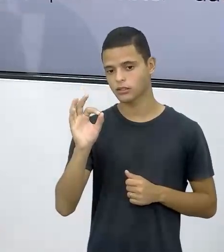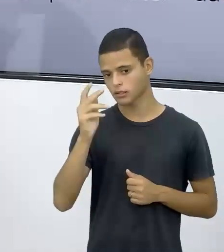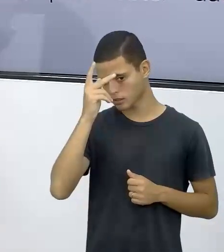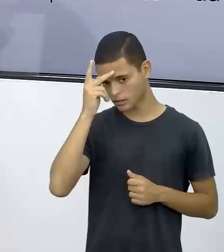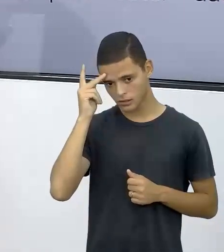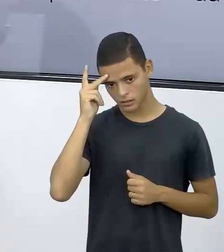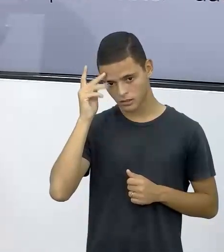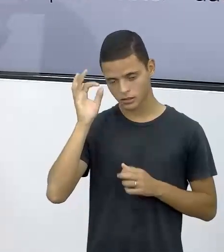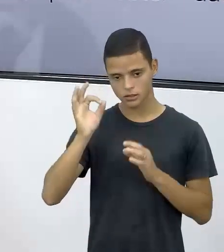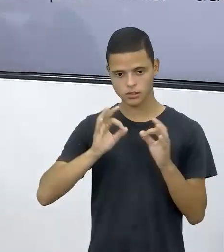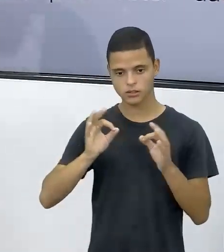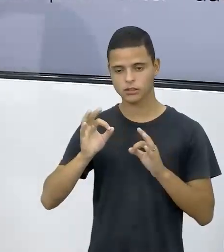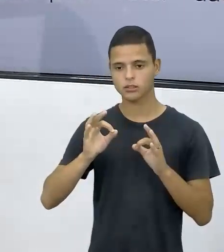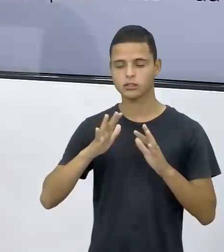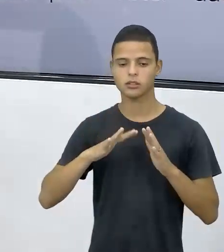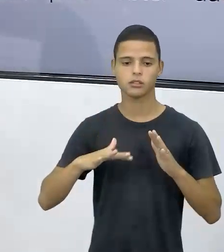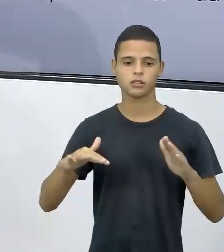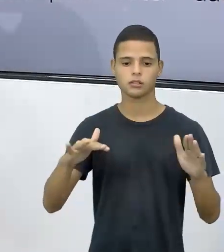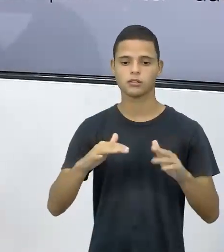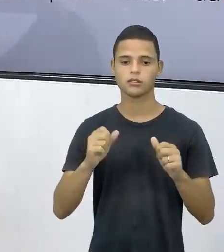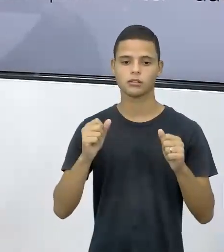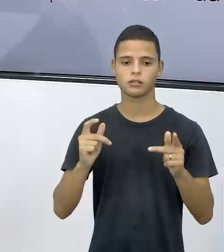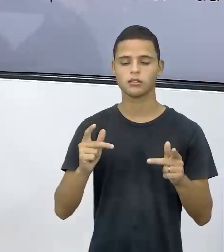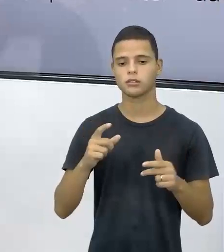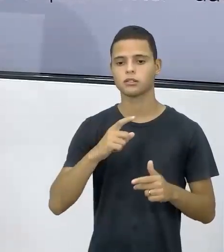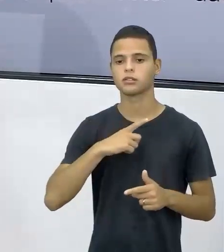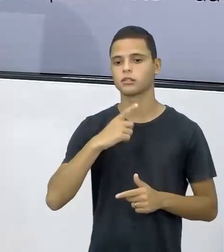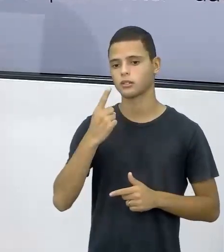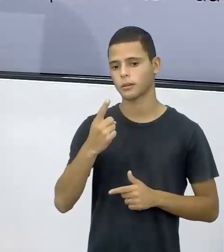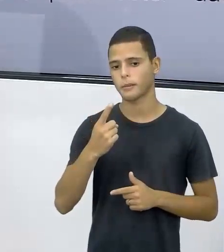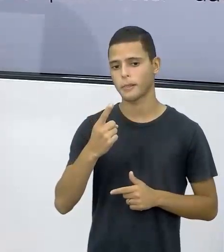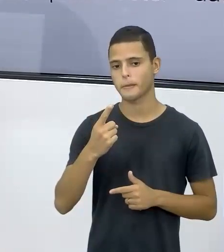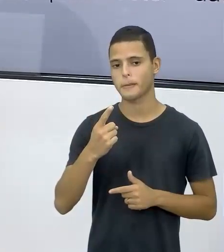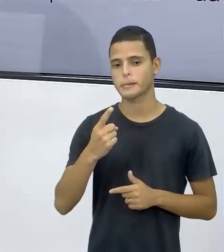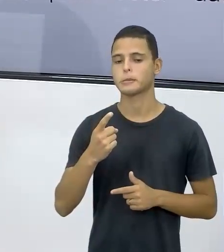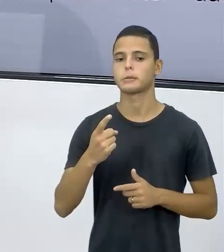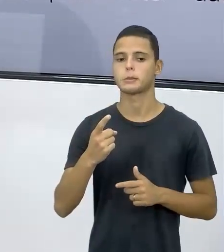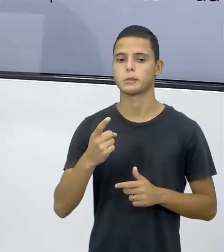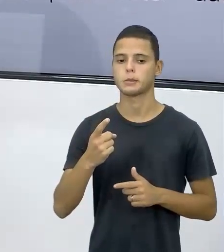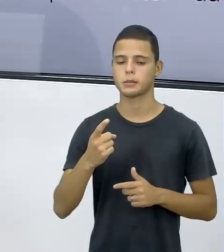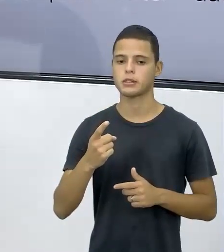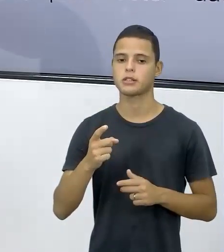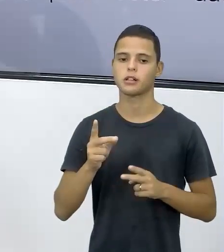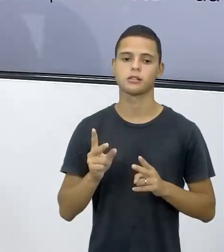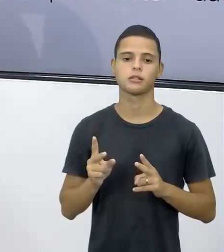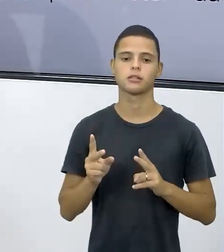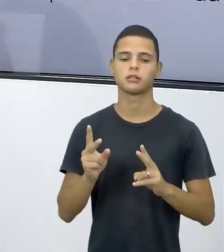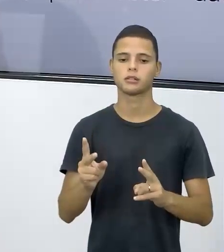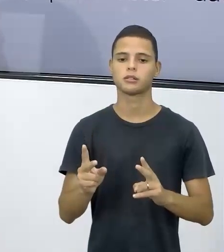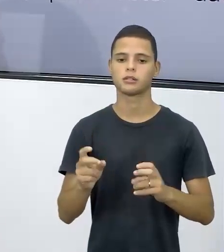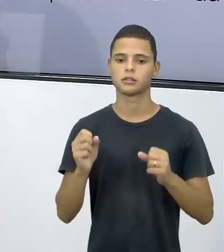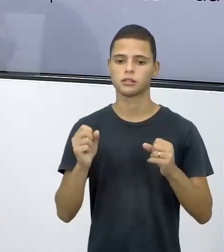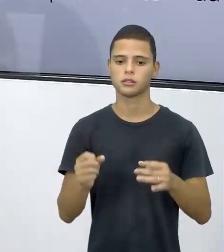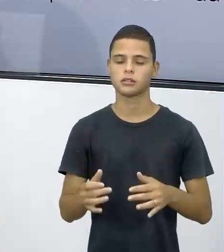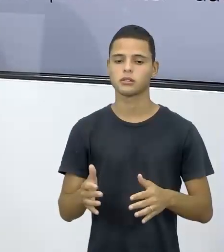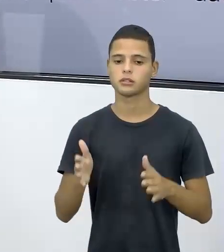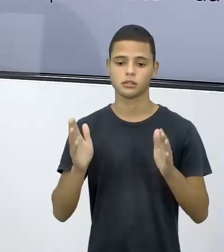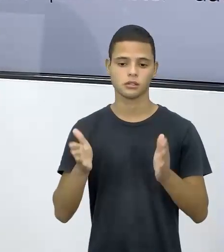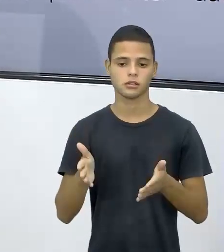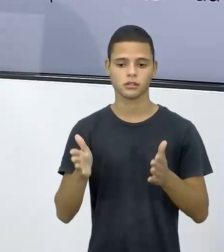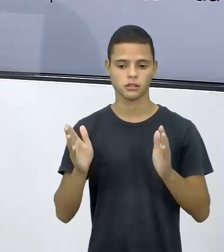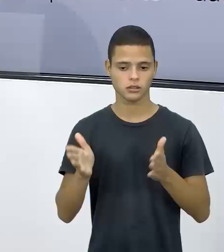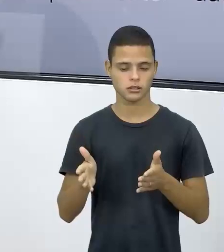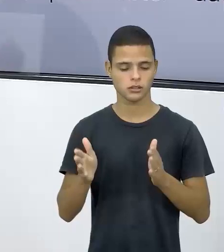faça todas as medições, tá bom? Então, se tem um de vocês aí segurando o caninho, que seja a mesma pessoa falando já, né? E a